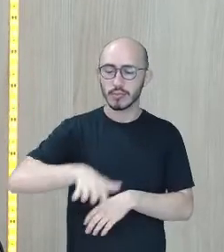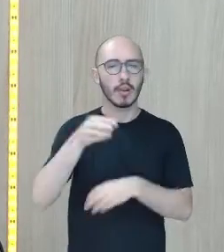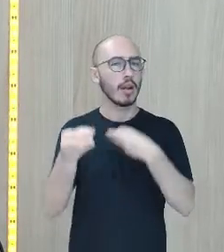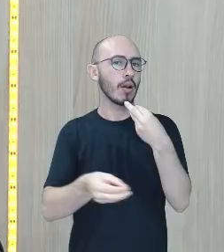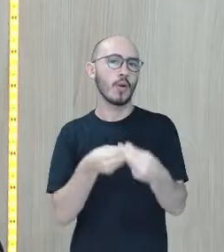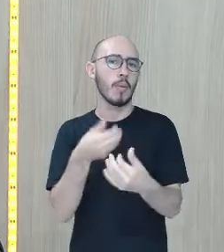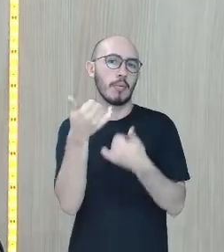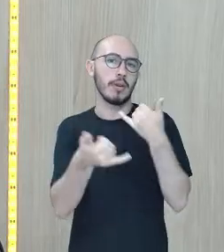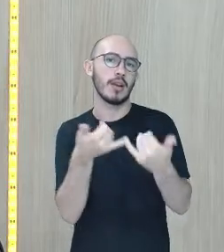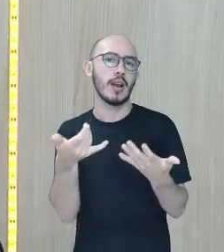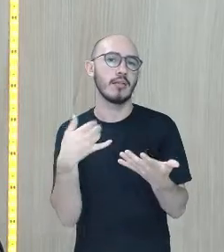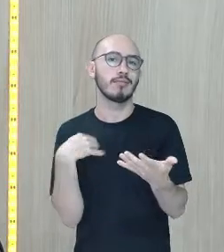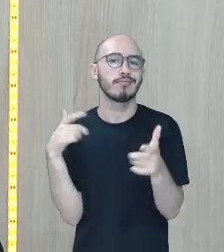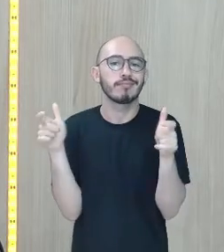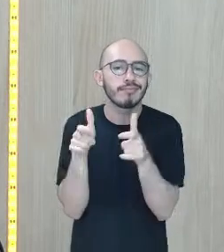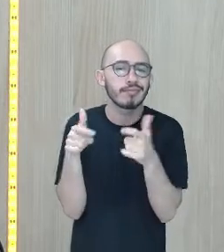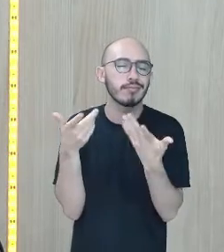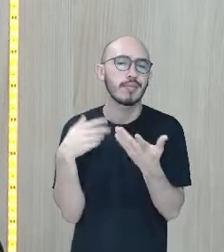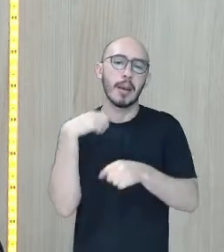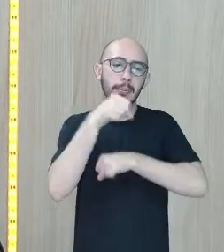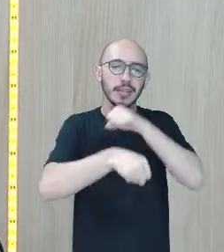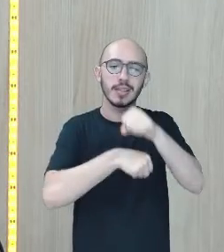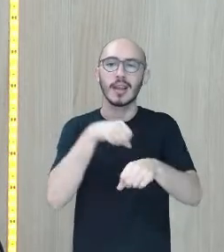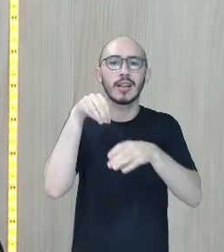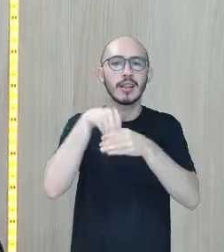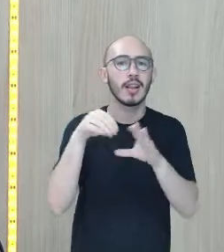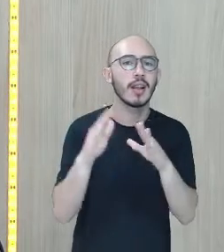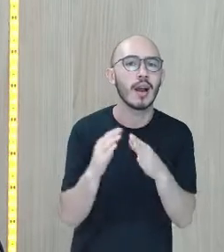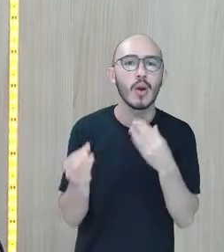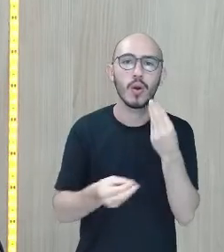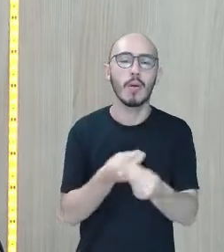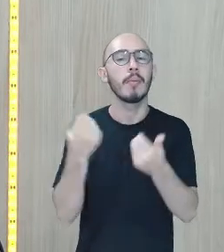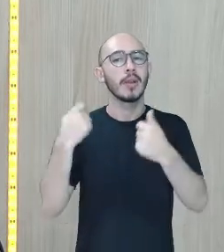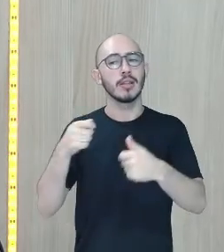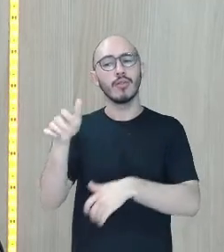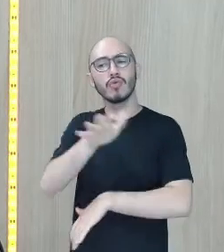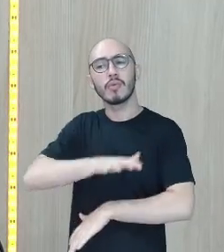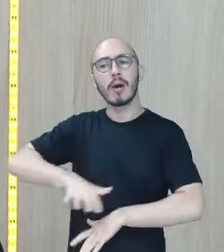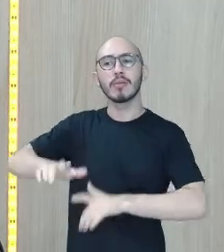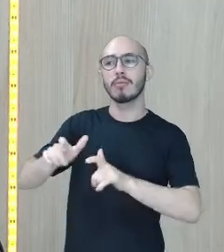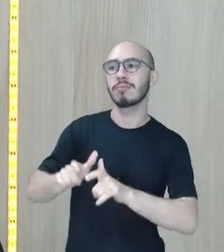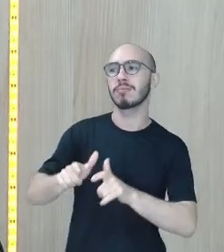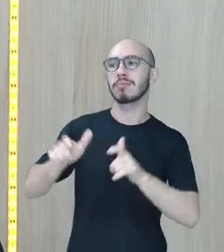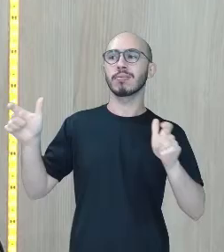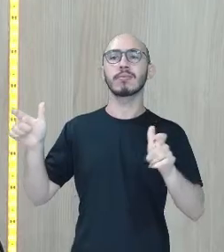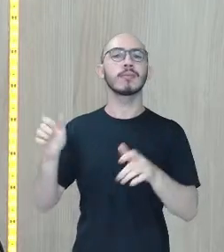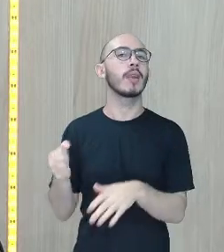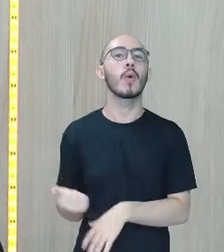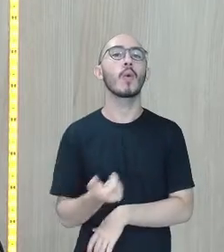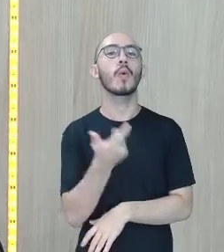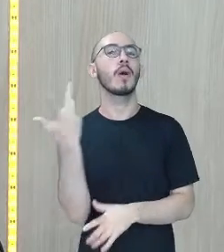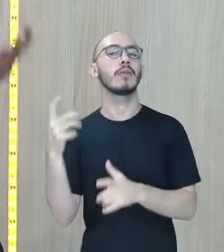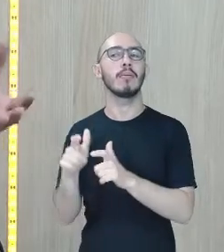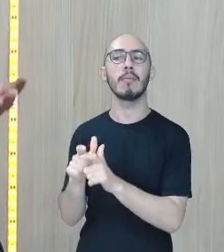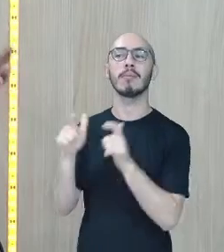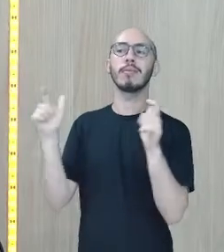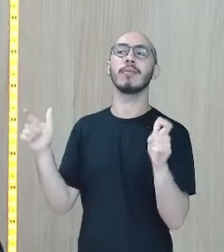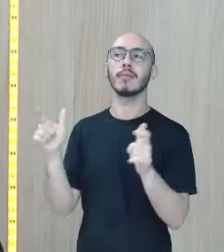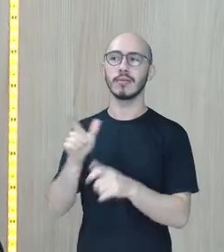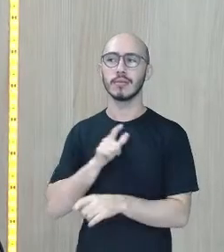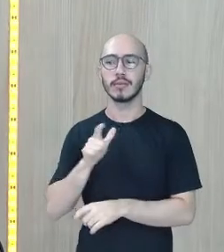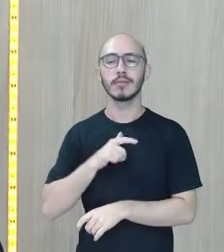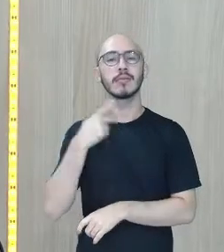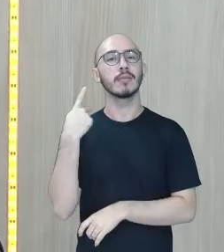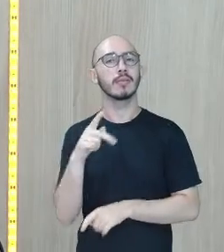como jogar nesse espaço, eu não tenho como andar de bicicleta nesse espaço, eu preciso de um espaço maior. Um espaço maior quanto, né? Então, quanto eu tenho